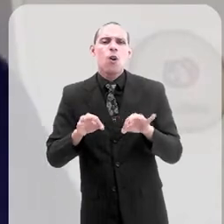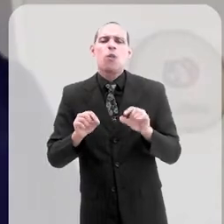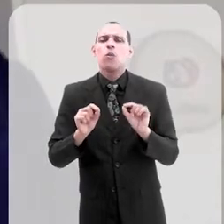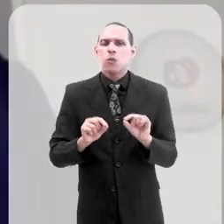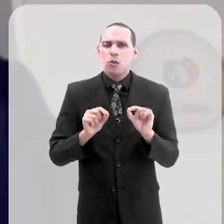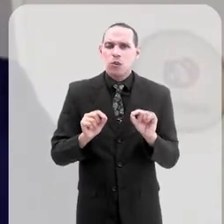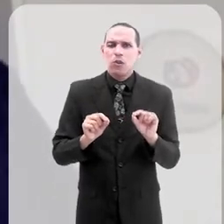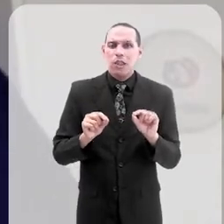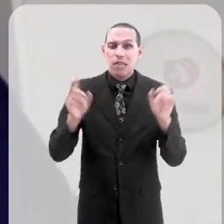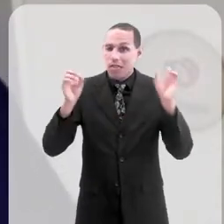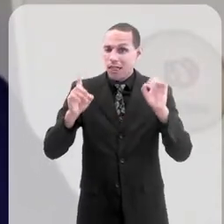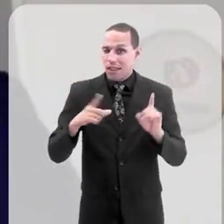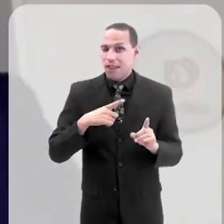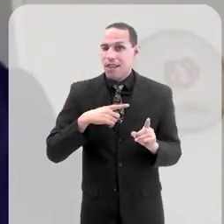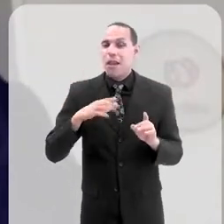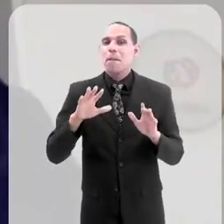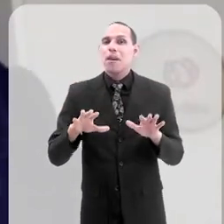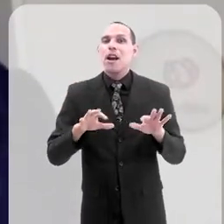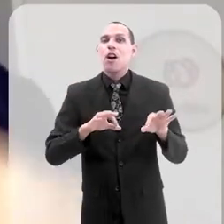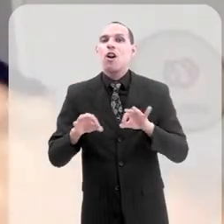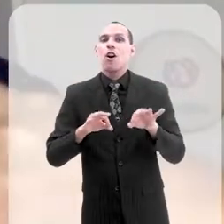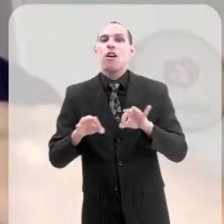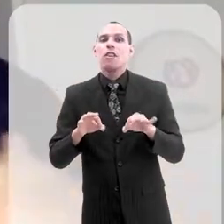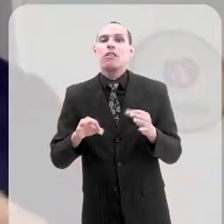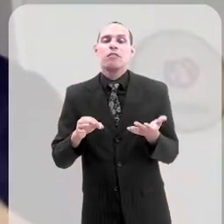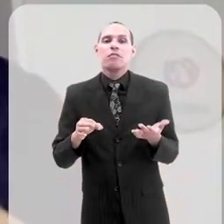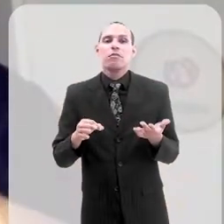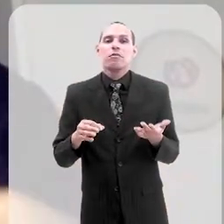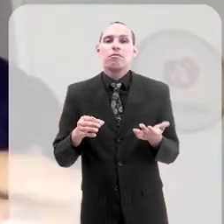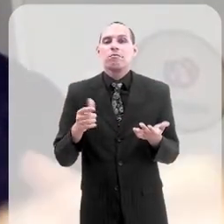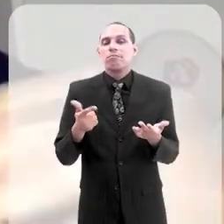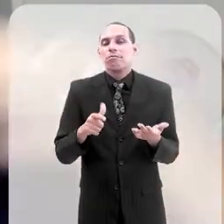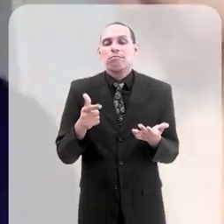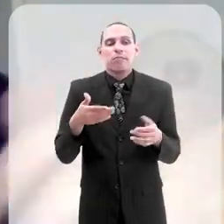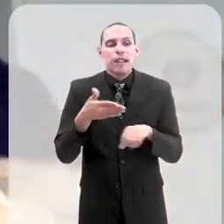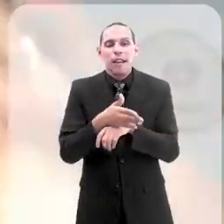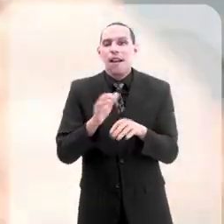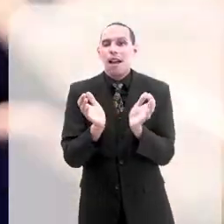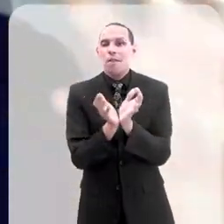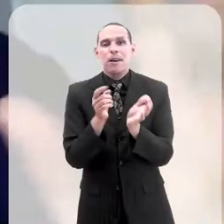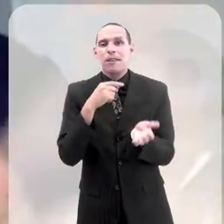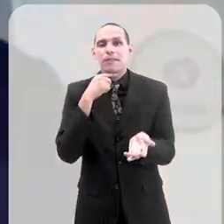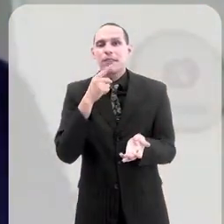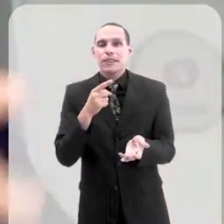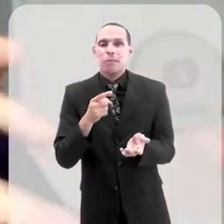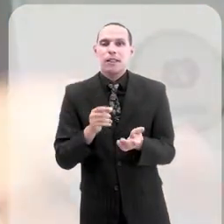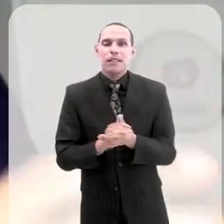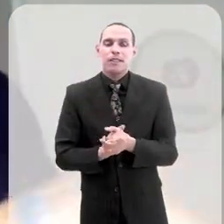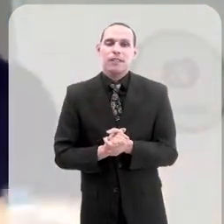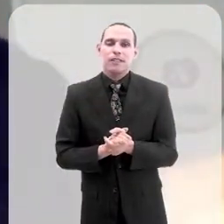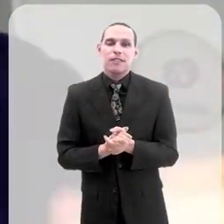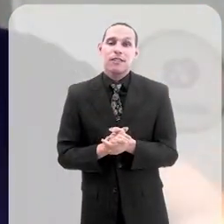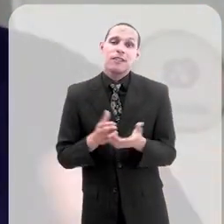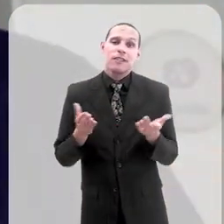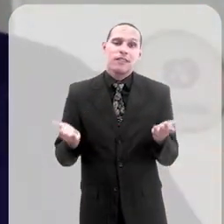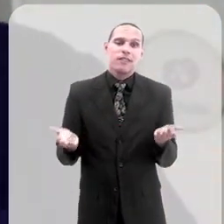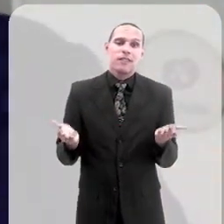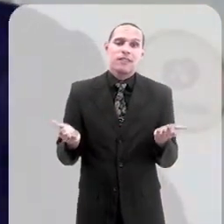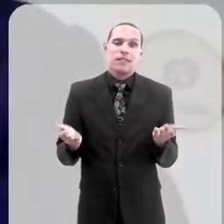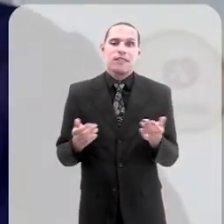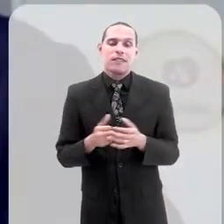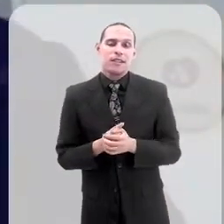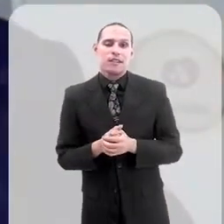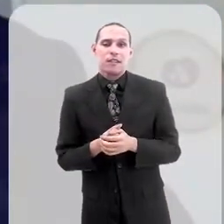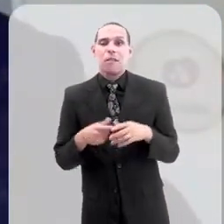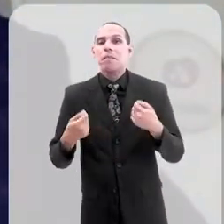tem deficiência e ele não tem controle de esfíncter, ele não podia entrar na PAE, frequentar a PAE. Então,